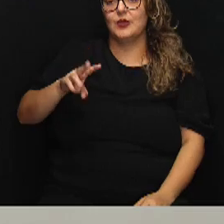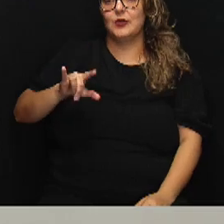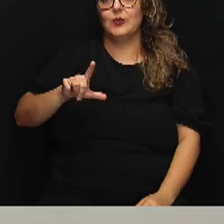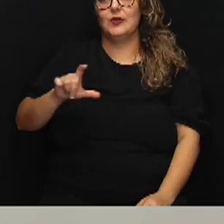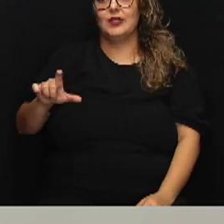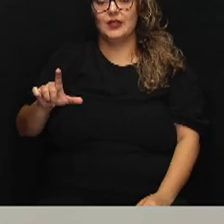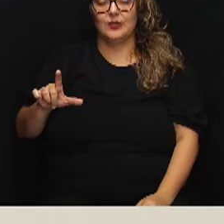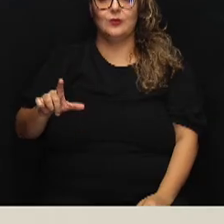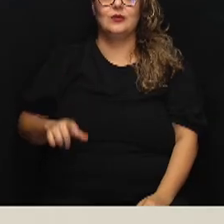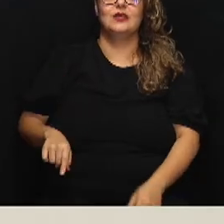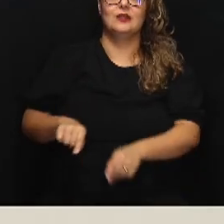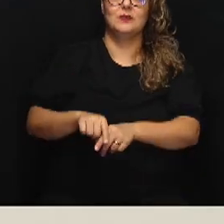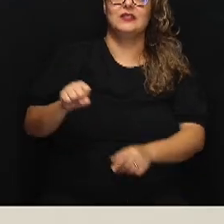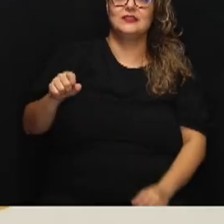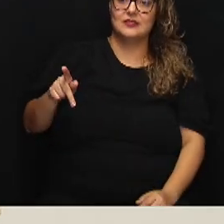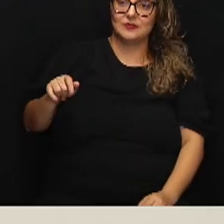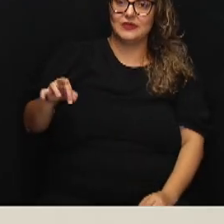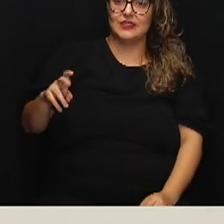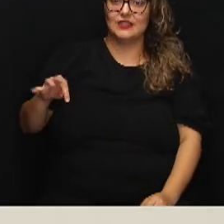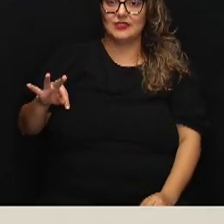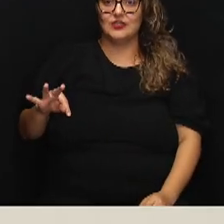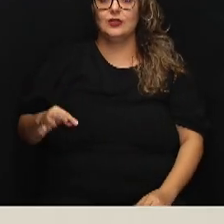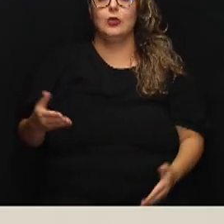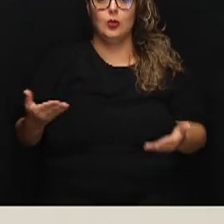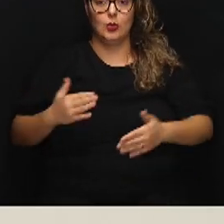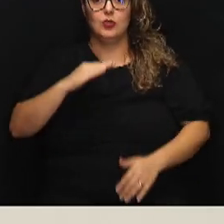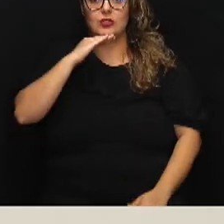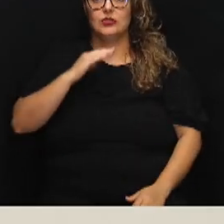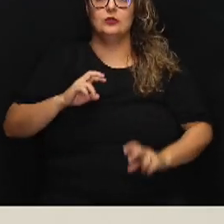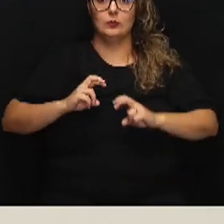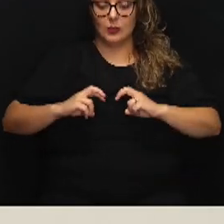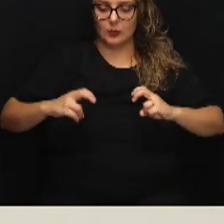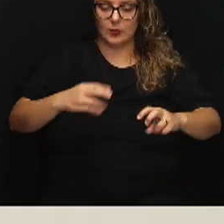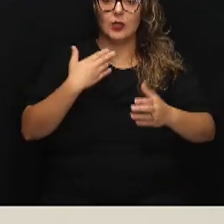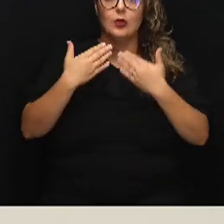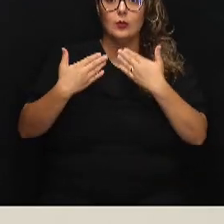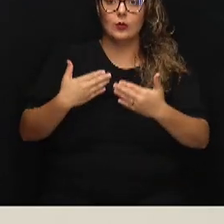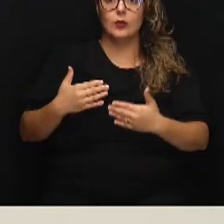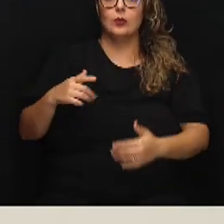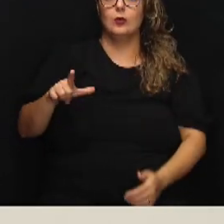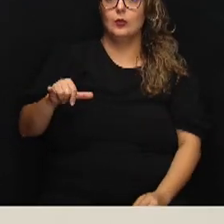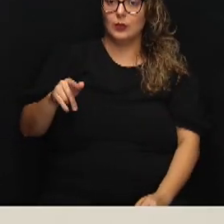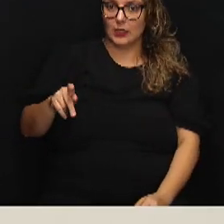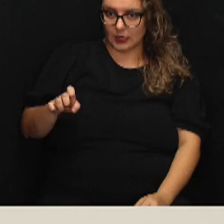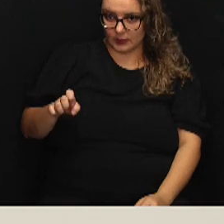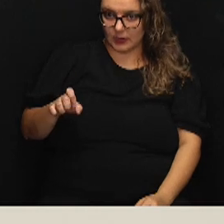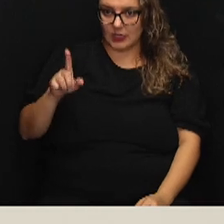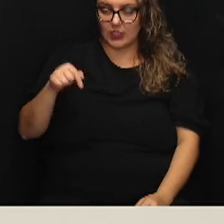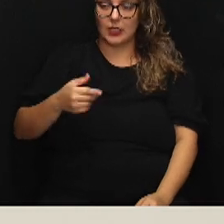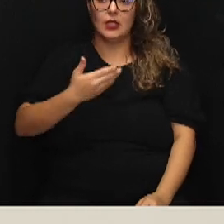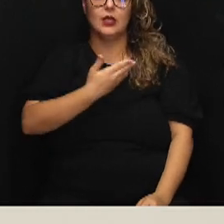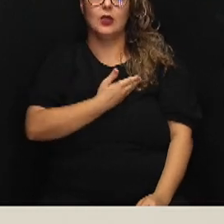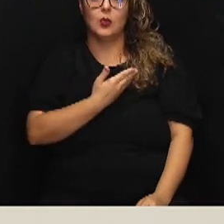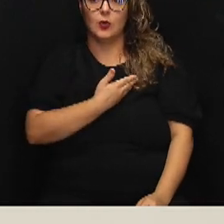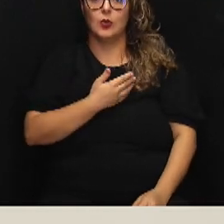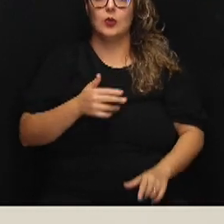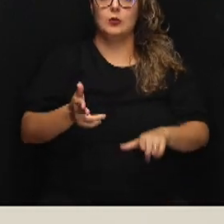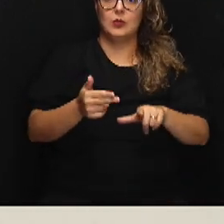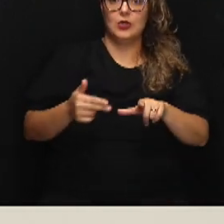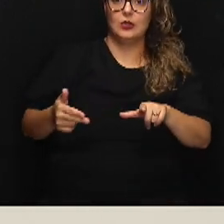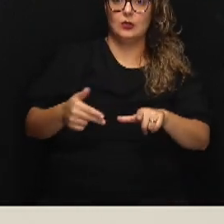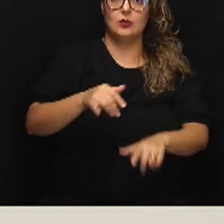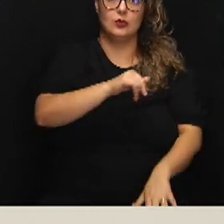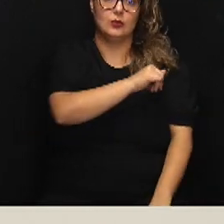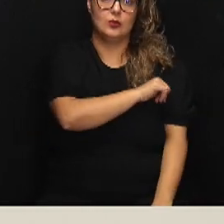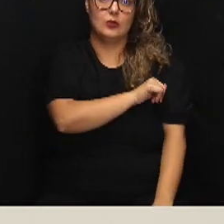e toda a sua obra. Hoje à tarde a gente vai ter uma roda de conversa com o Lipe, que é um colega desenhista do Rio de Janeiro,